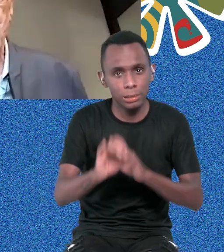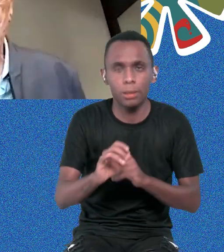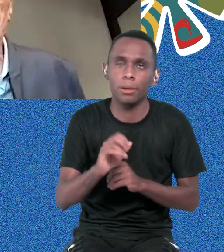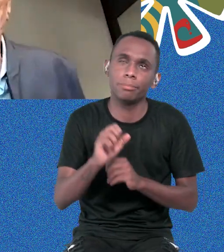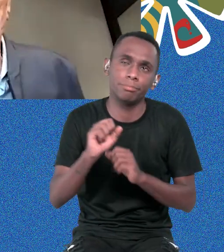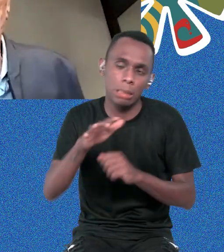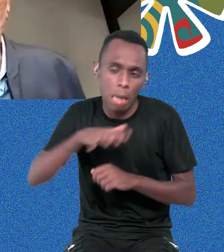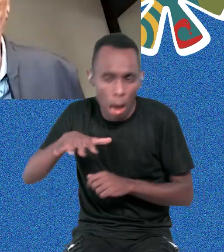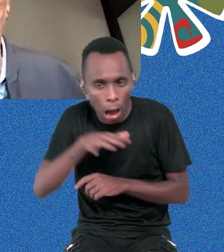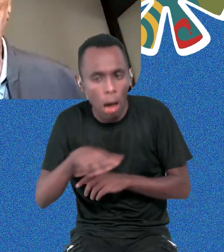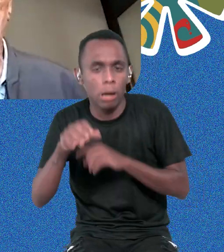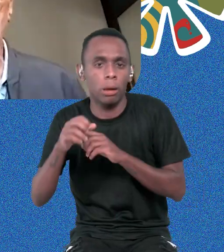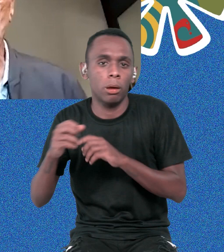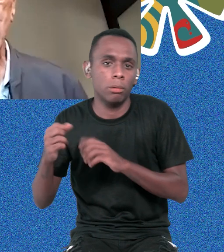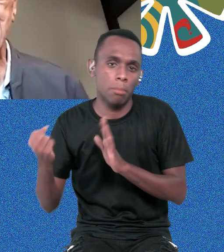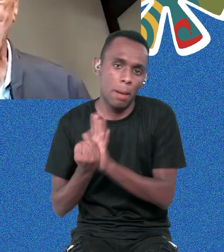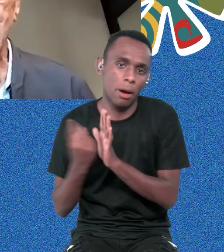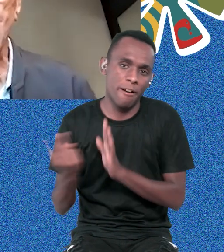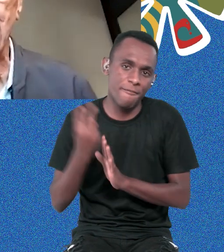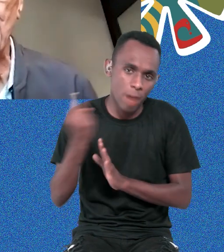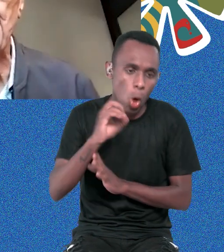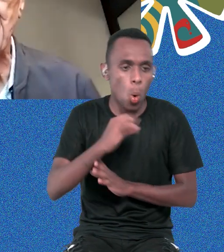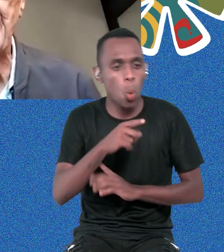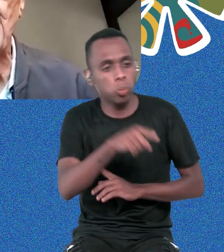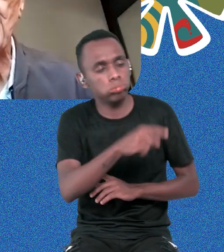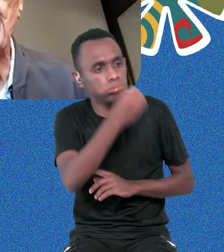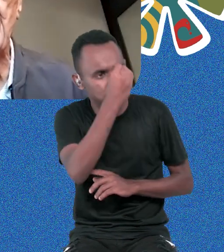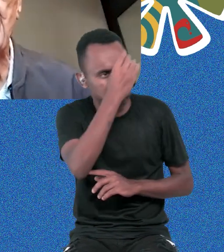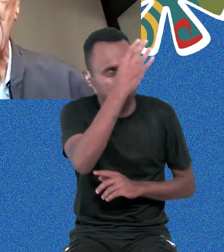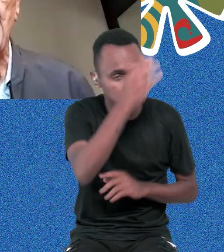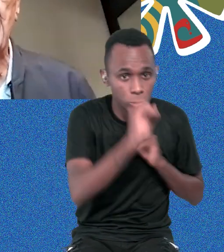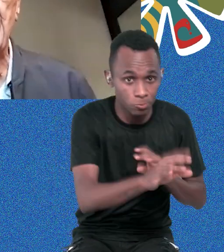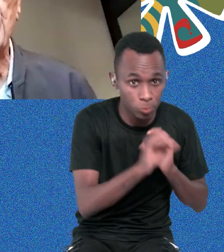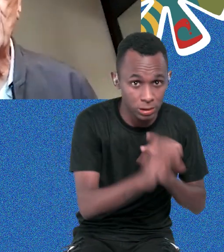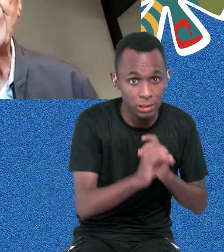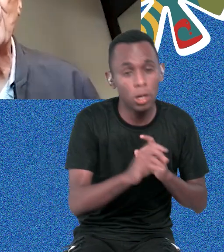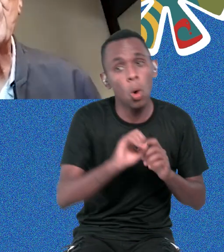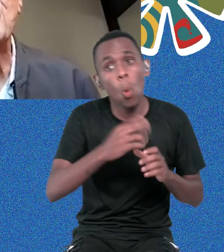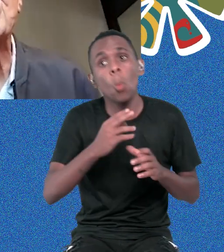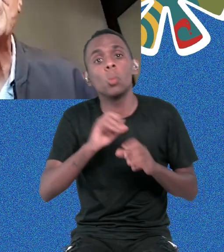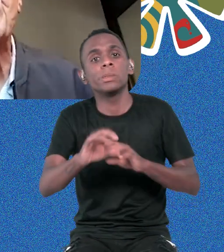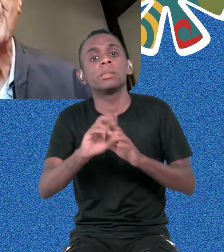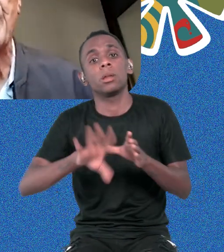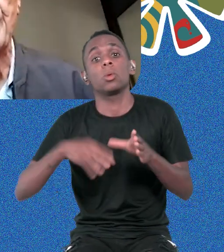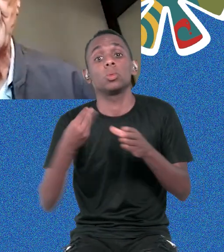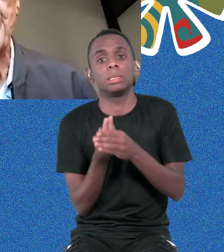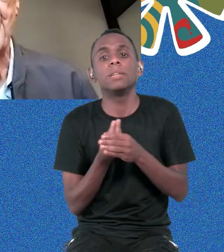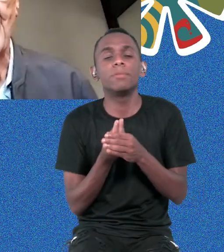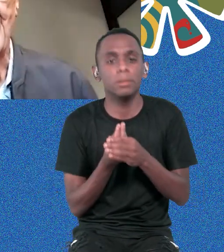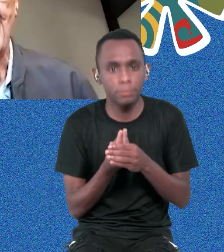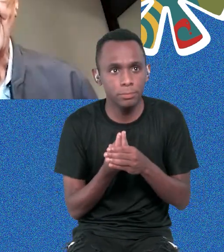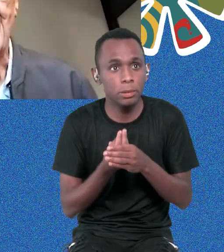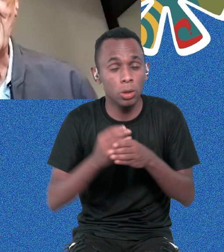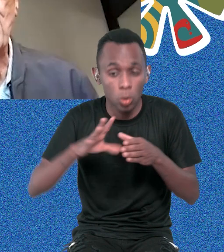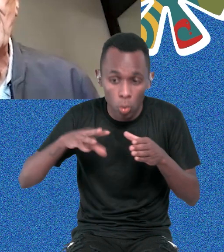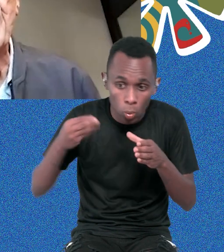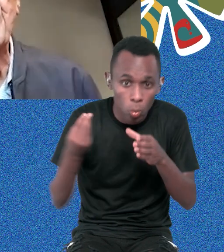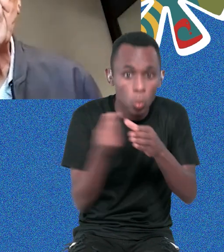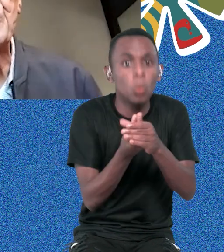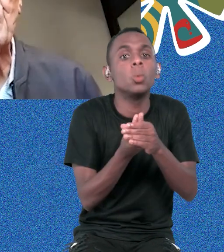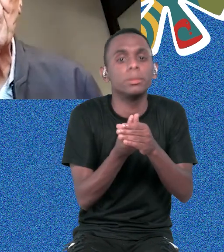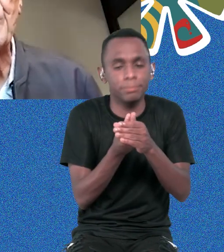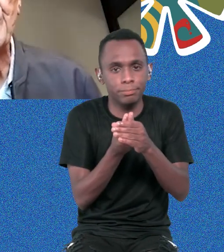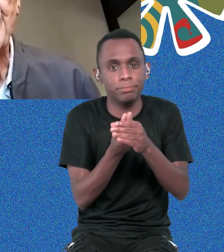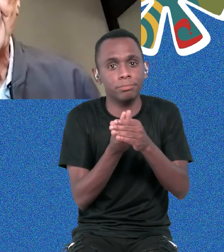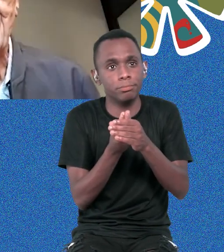educação, seja patrimonial, seja educação e conhecimento, seja educação inclusiva, incluir